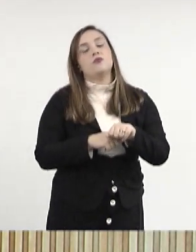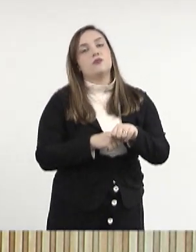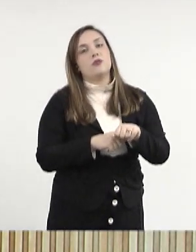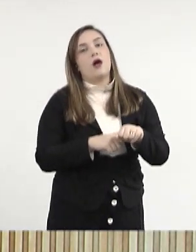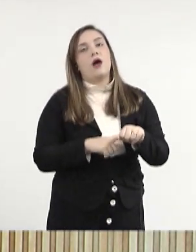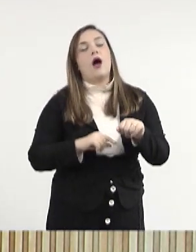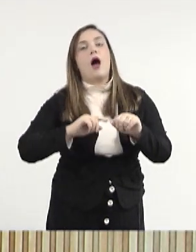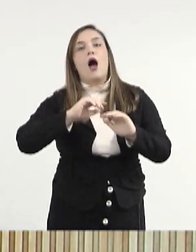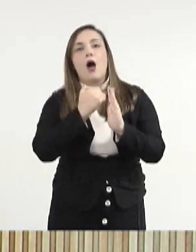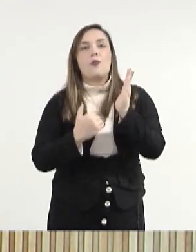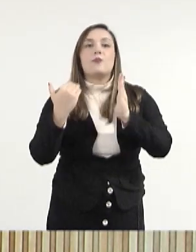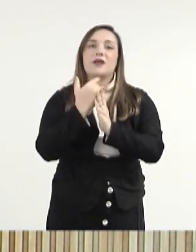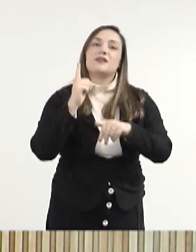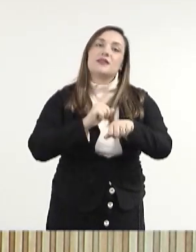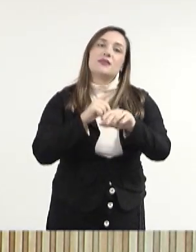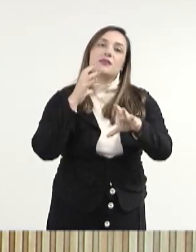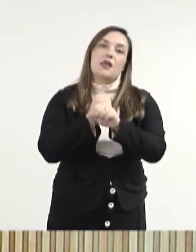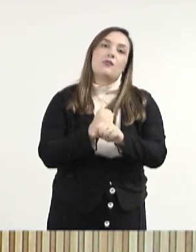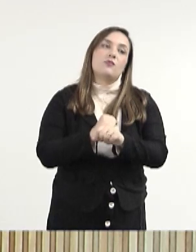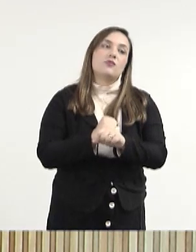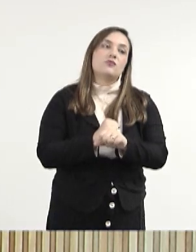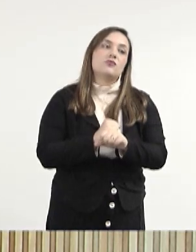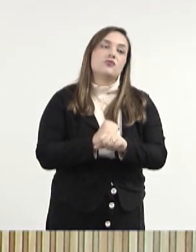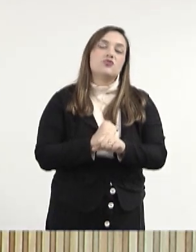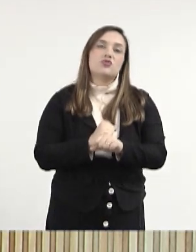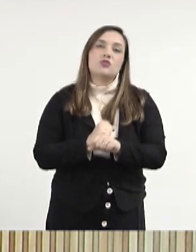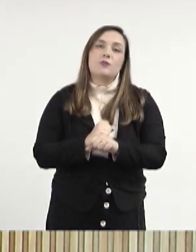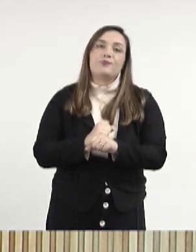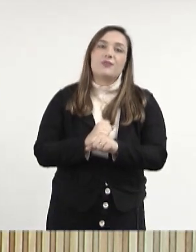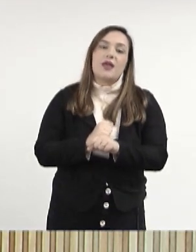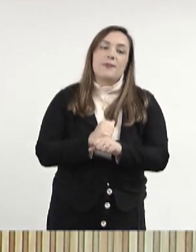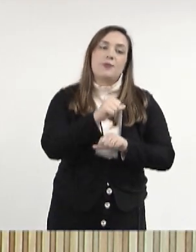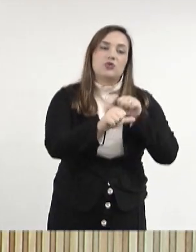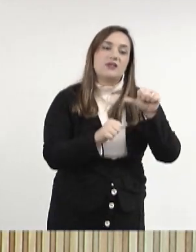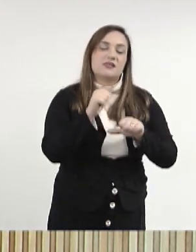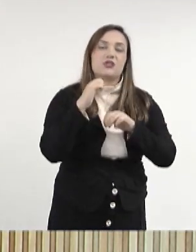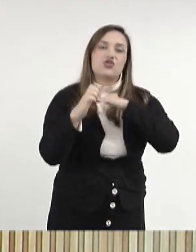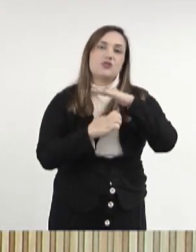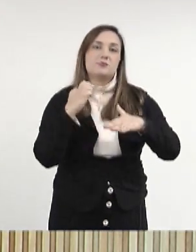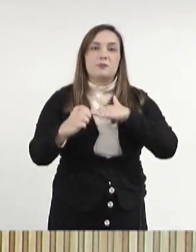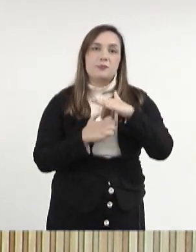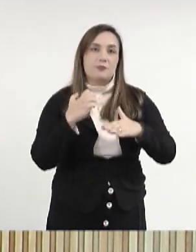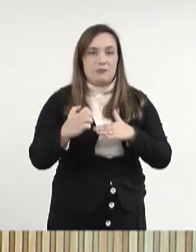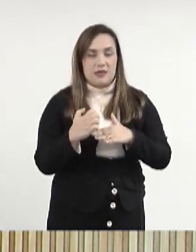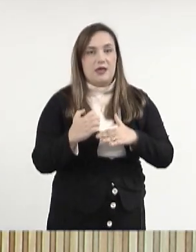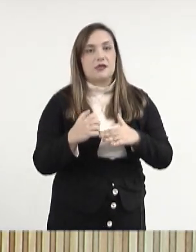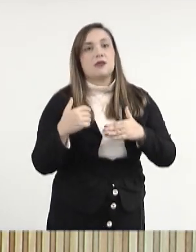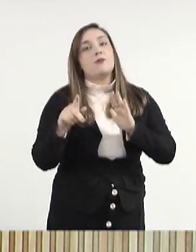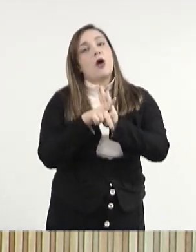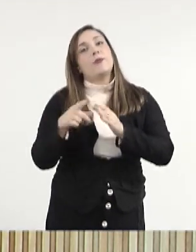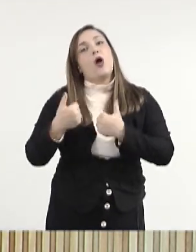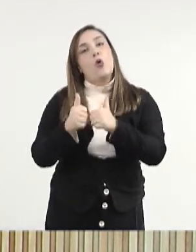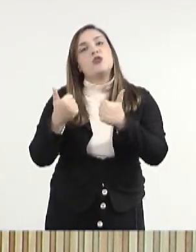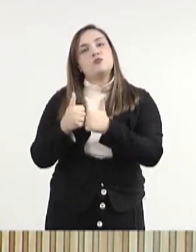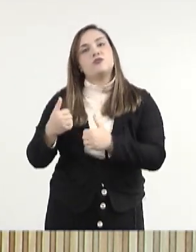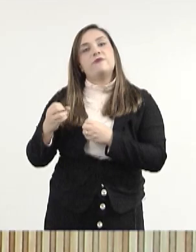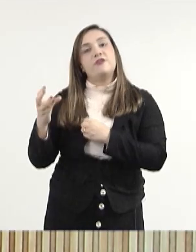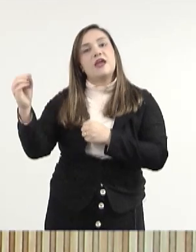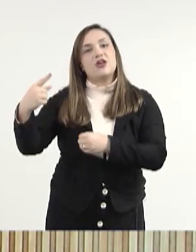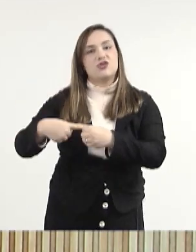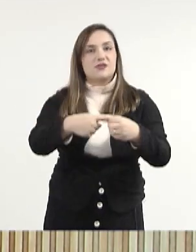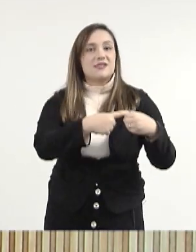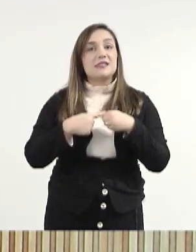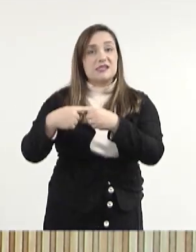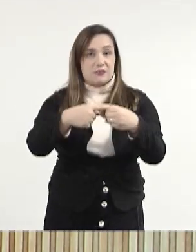do novo modelo do sistema de transporte intermunicipal aqui de Mato Grosso do Sul. Essa lei ela foi aprovada no final de 2022, previa um novo